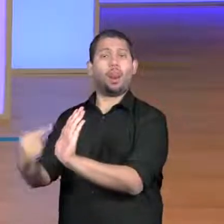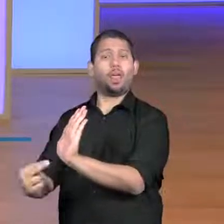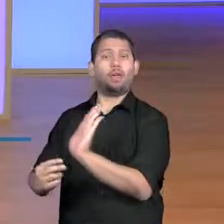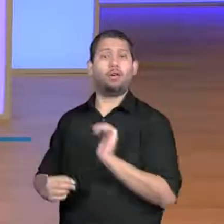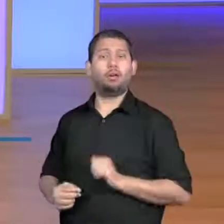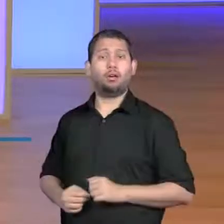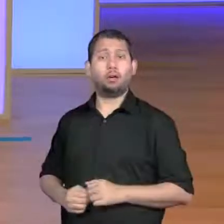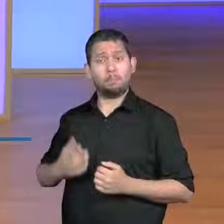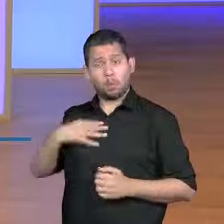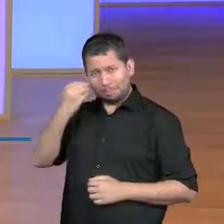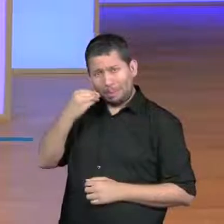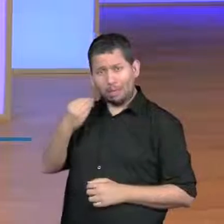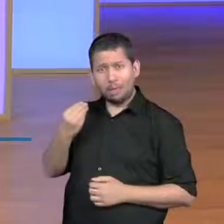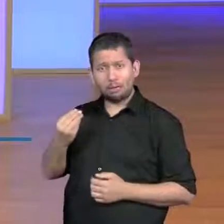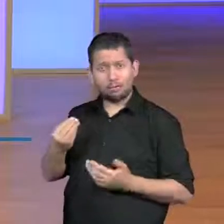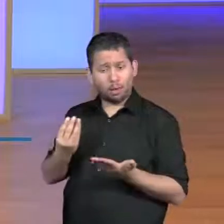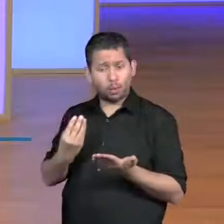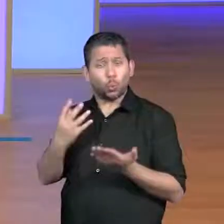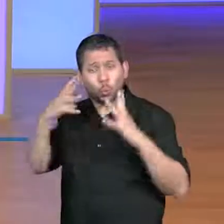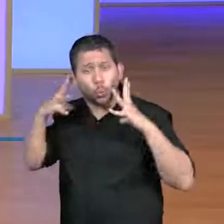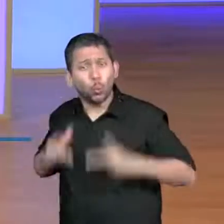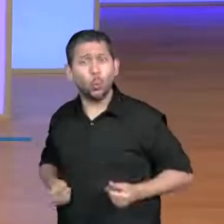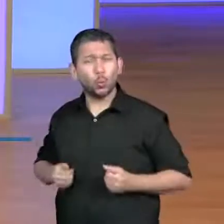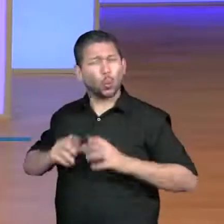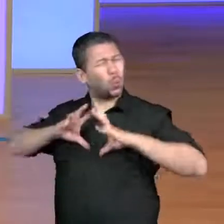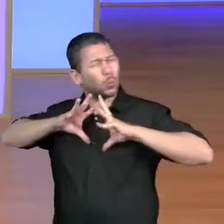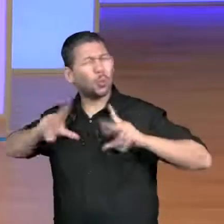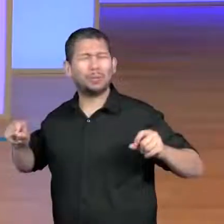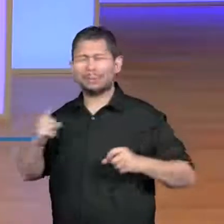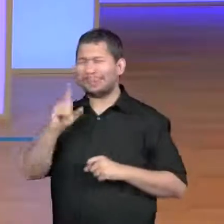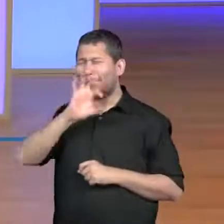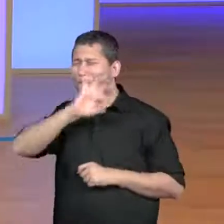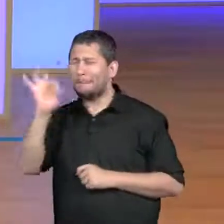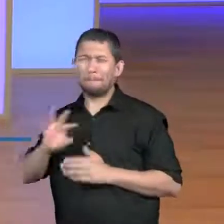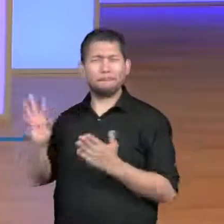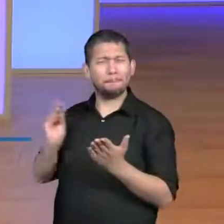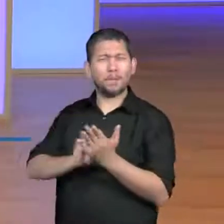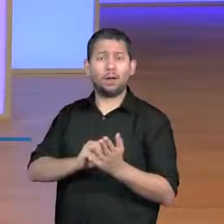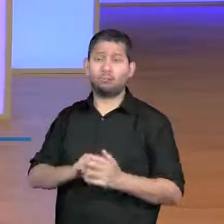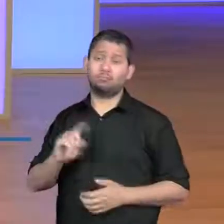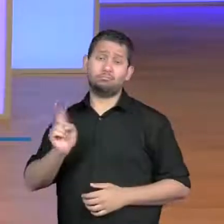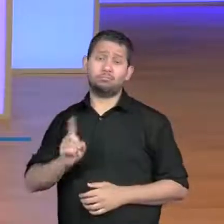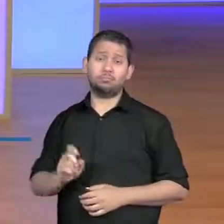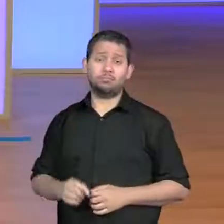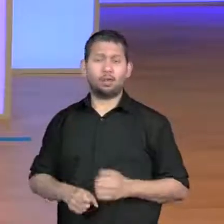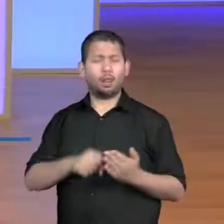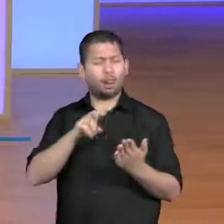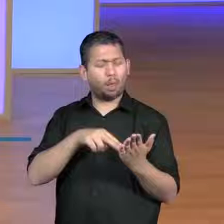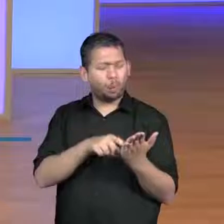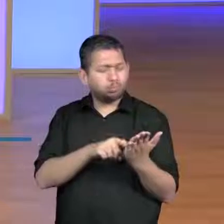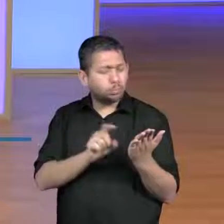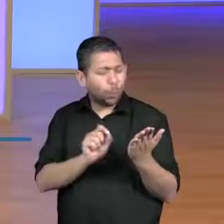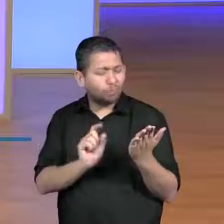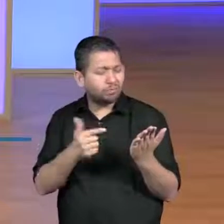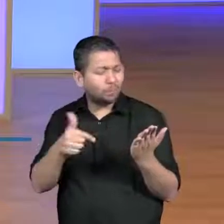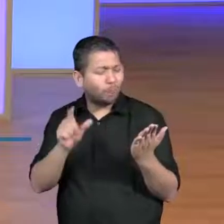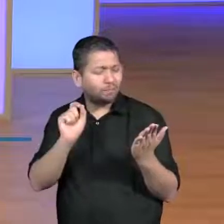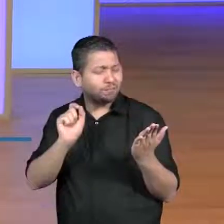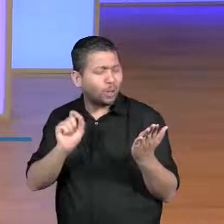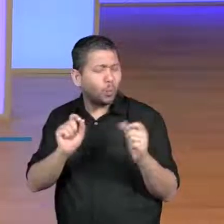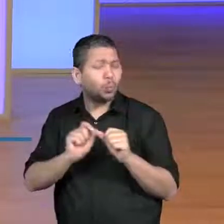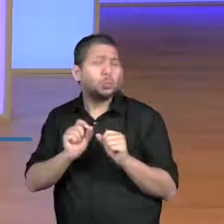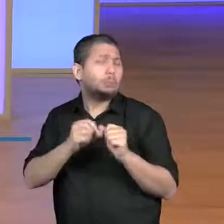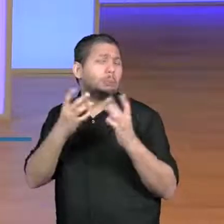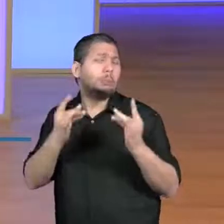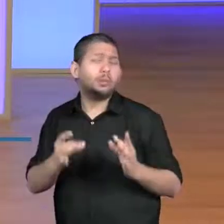toda a nossa experiência, ou todo o nosso conhecimento. Então, na entrevista, ele vai cada vez mais aprofundando